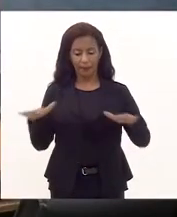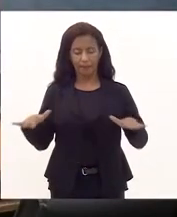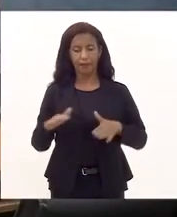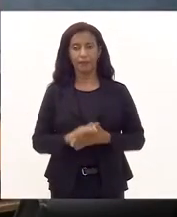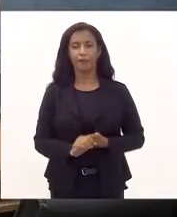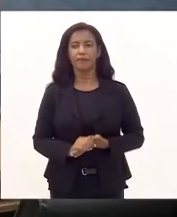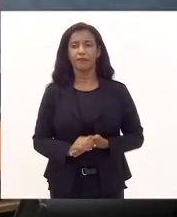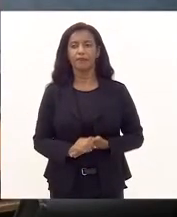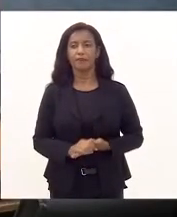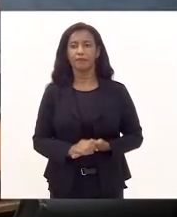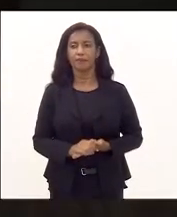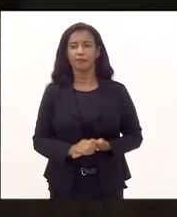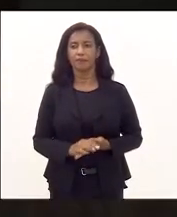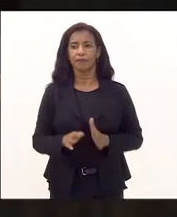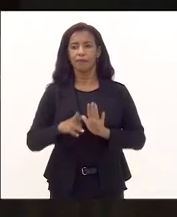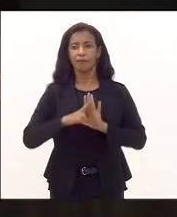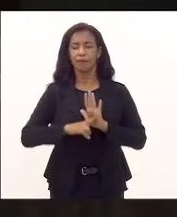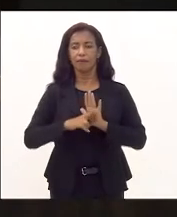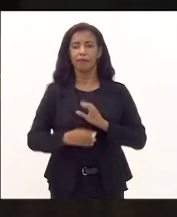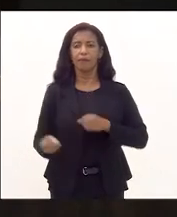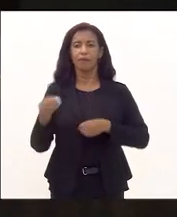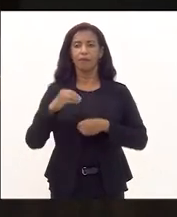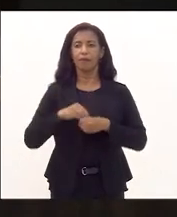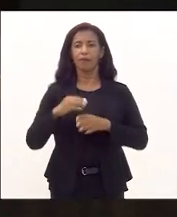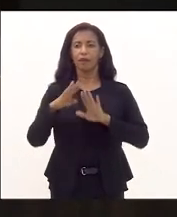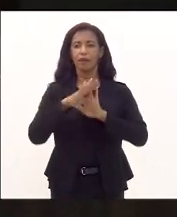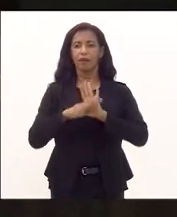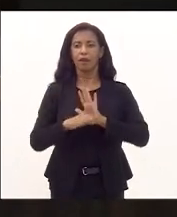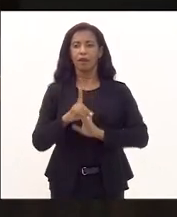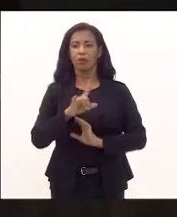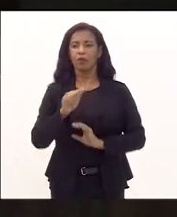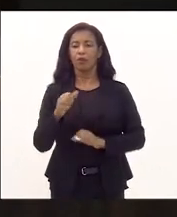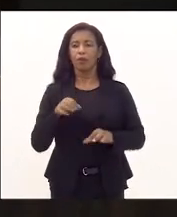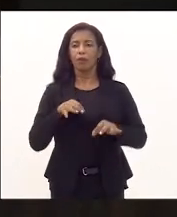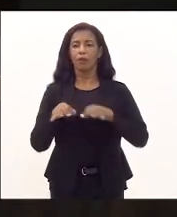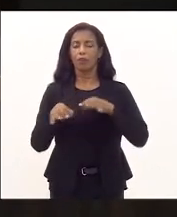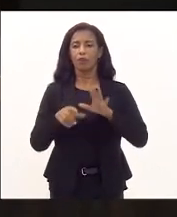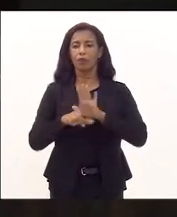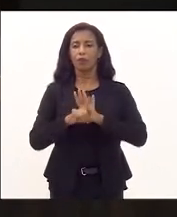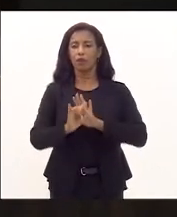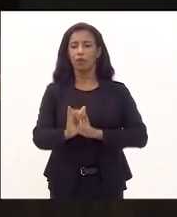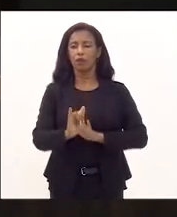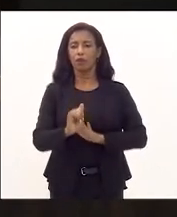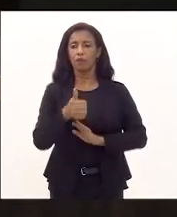requerimento de inclusão da ordem do dia do projeto de lei